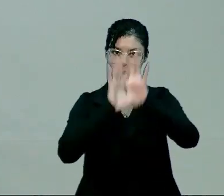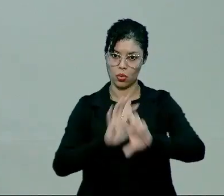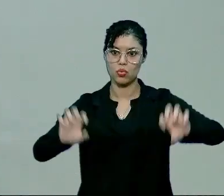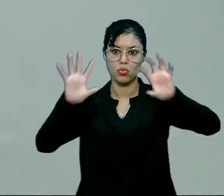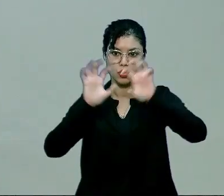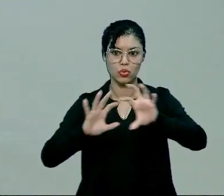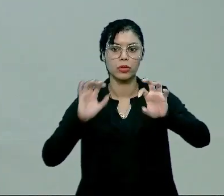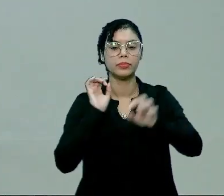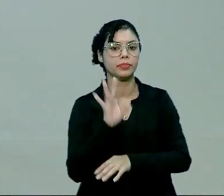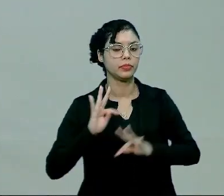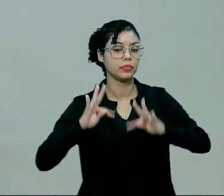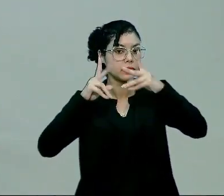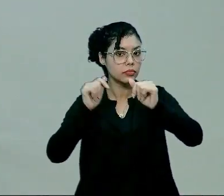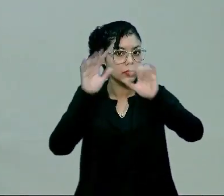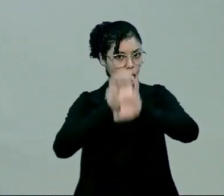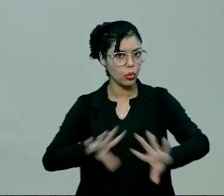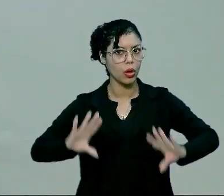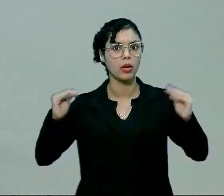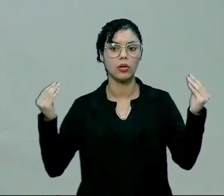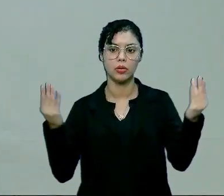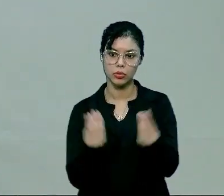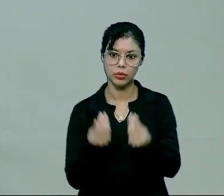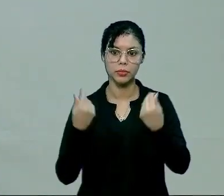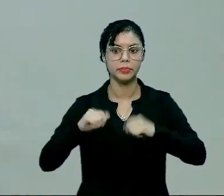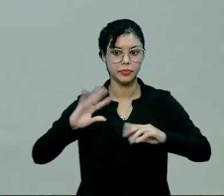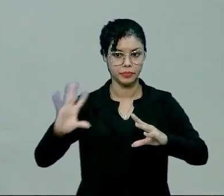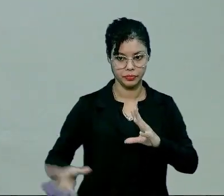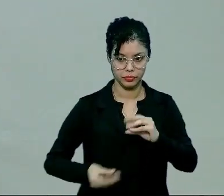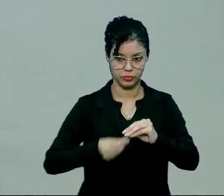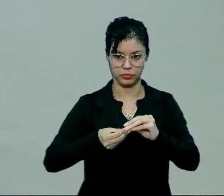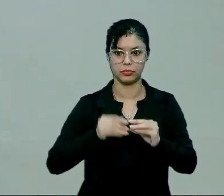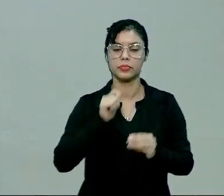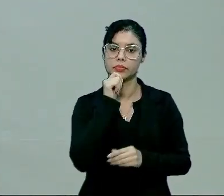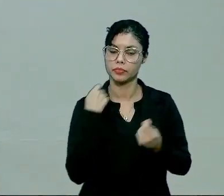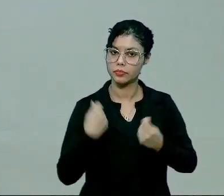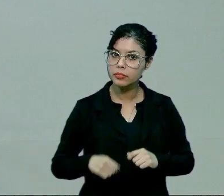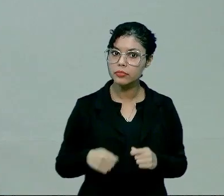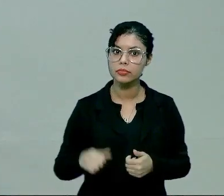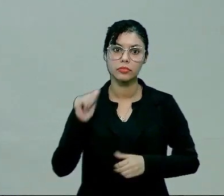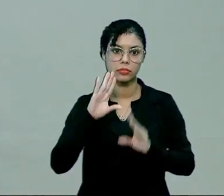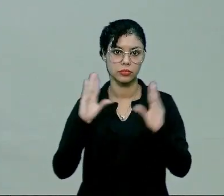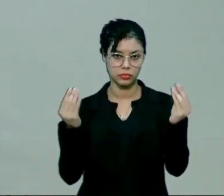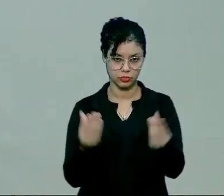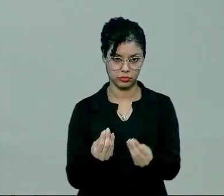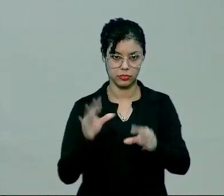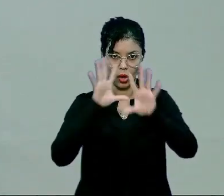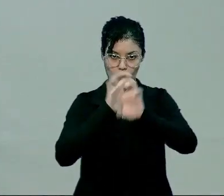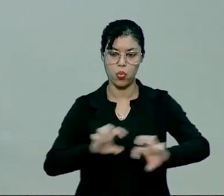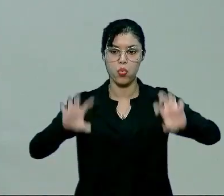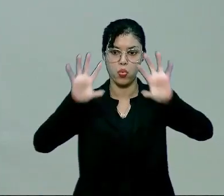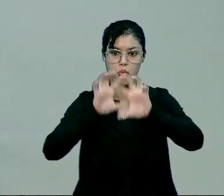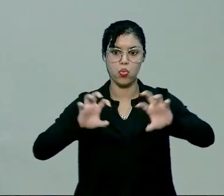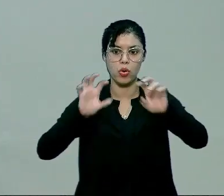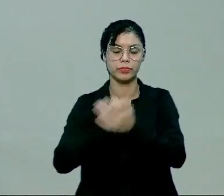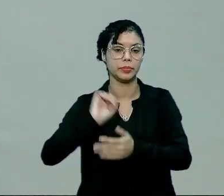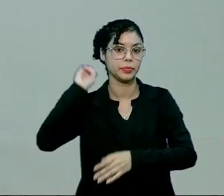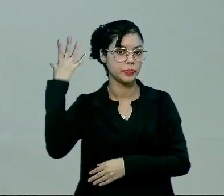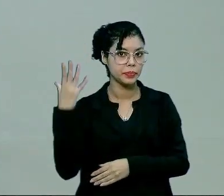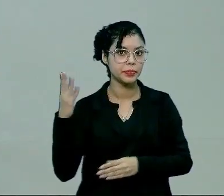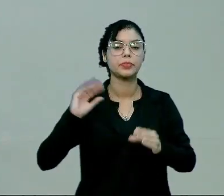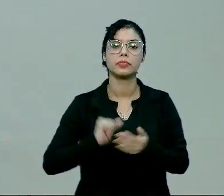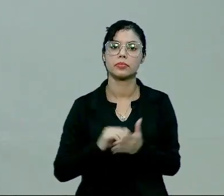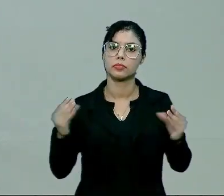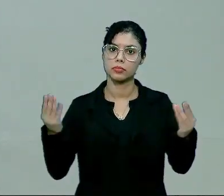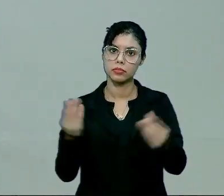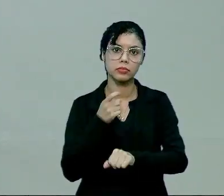gases, então todas as substâncias que devem integrar esse sistema devem ser substâncias gasosas. Caso eu tenha uma